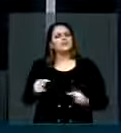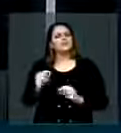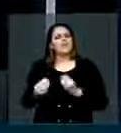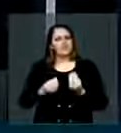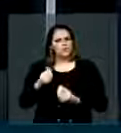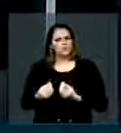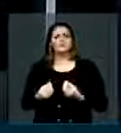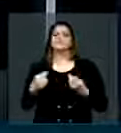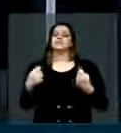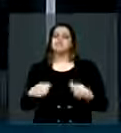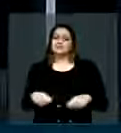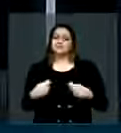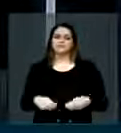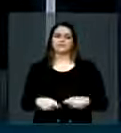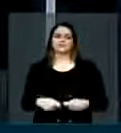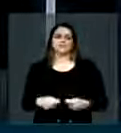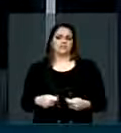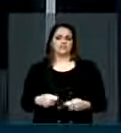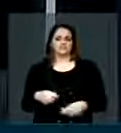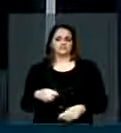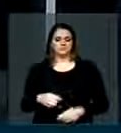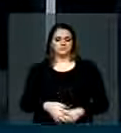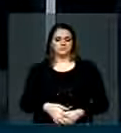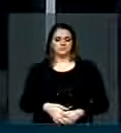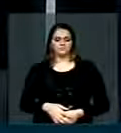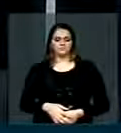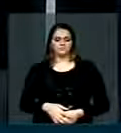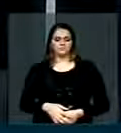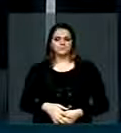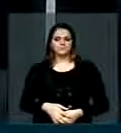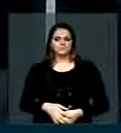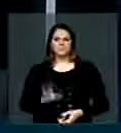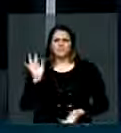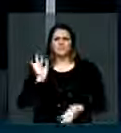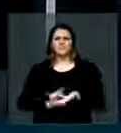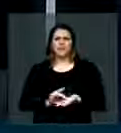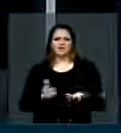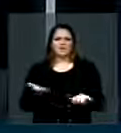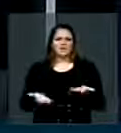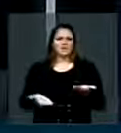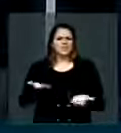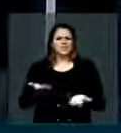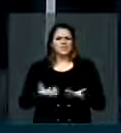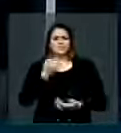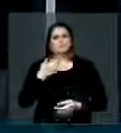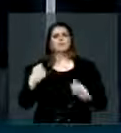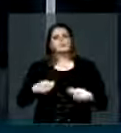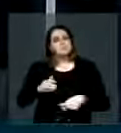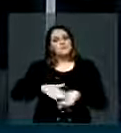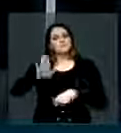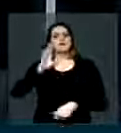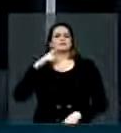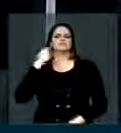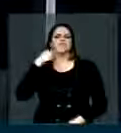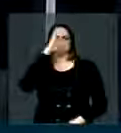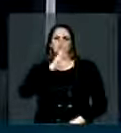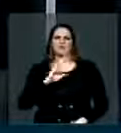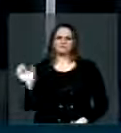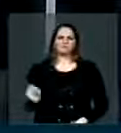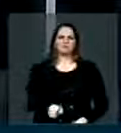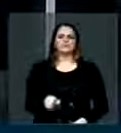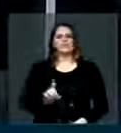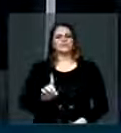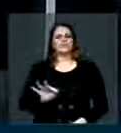equilíbrio, nós sabemos que hoje, para que ela possa ter verdadeiro equilíbrio, nós precisamos ter defensores públicos em todas as